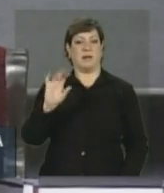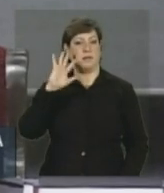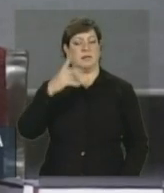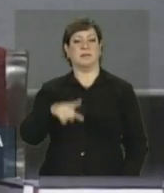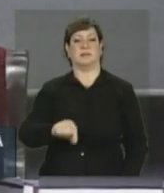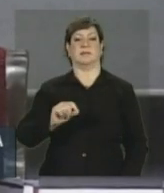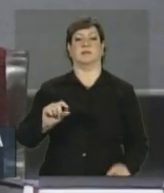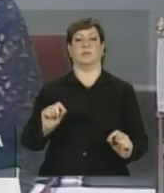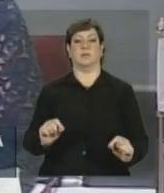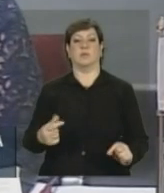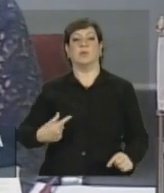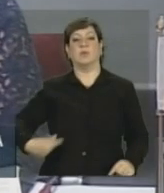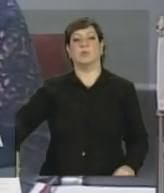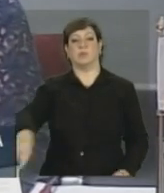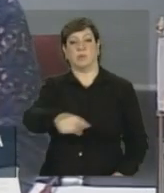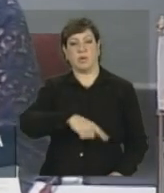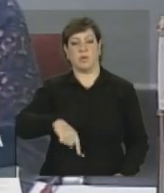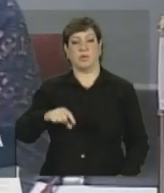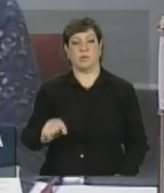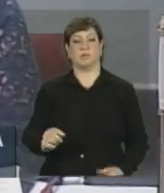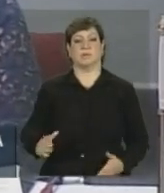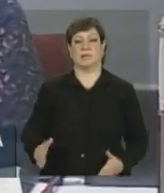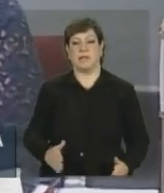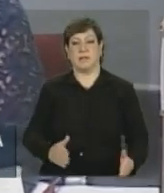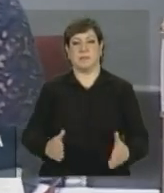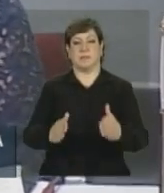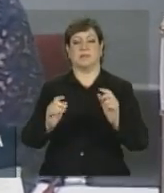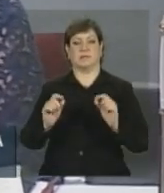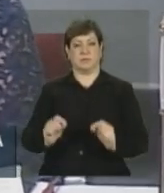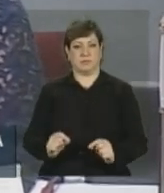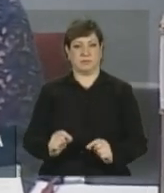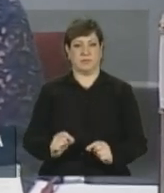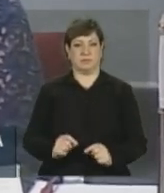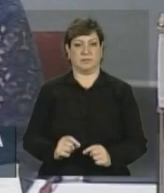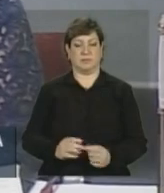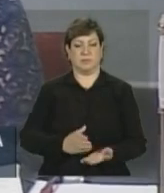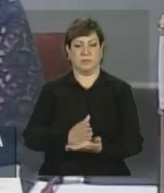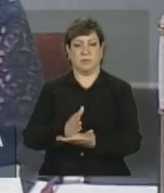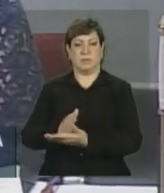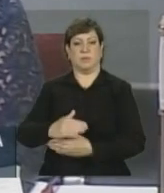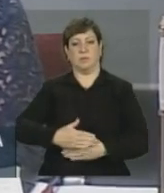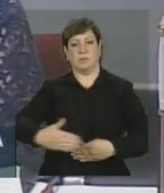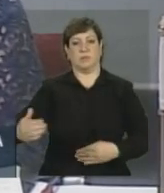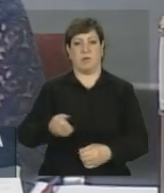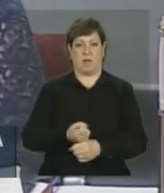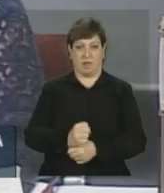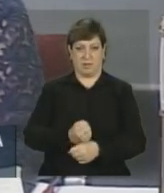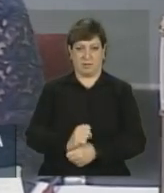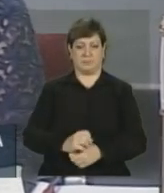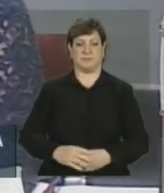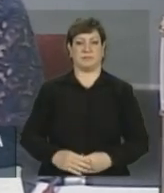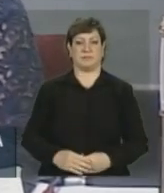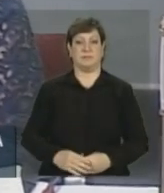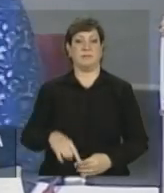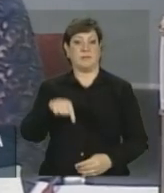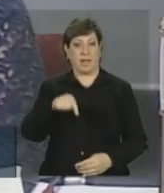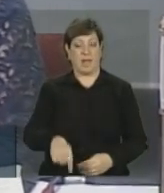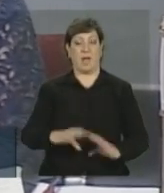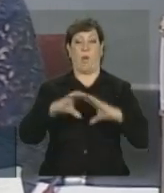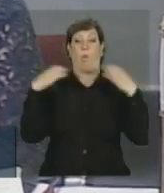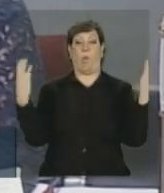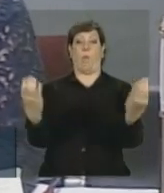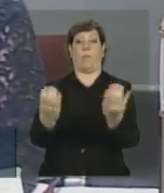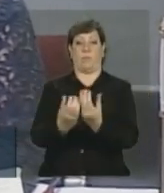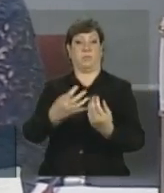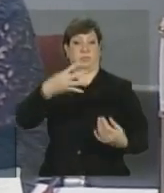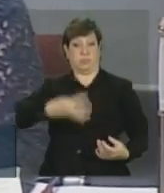definir os nossos caminhos nos próximos anos. Esta cúpula,